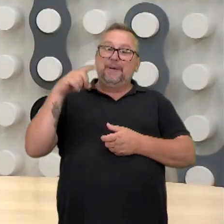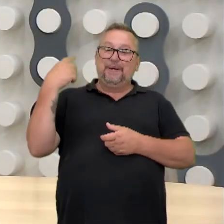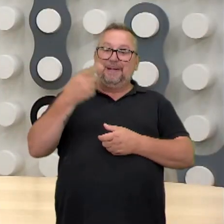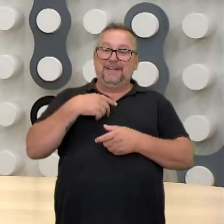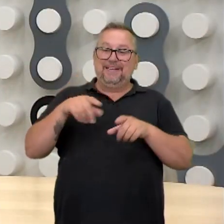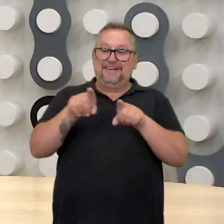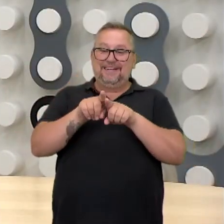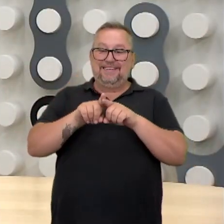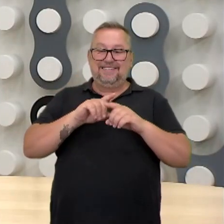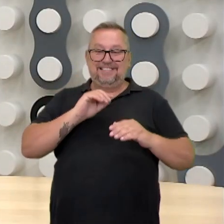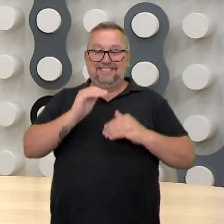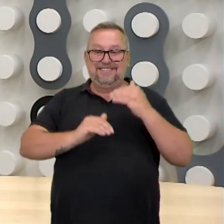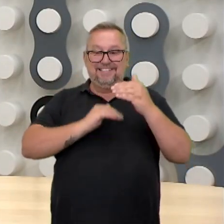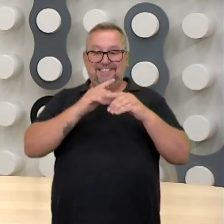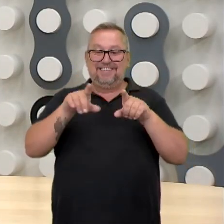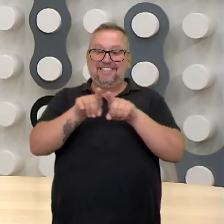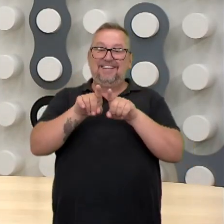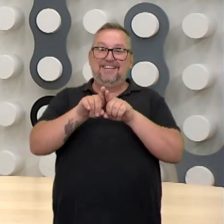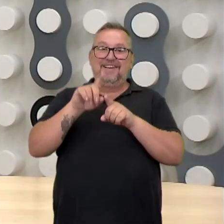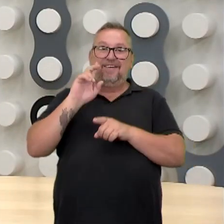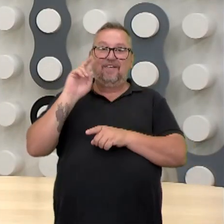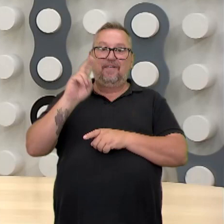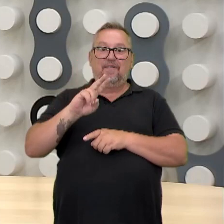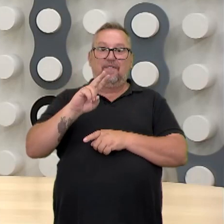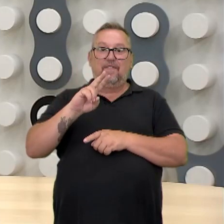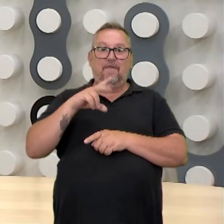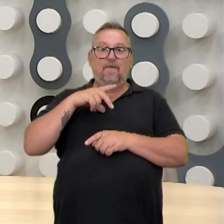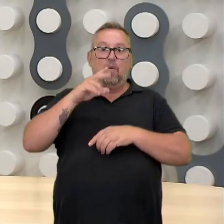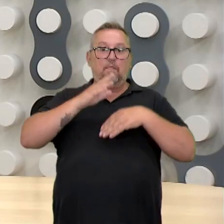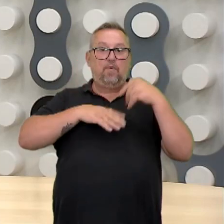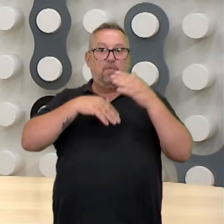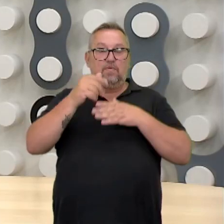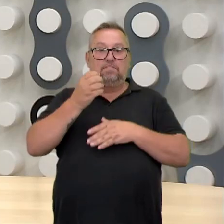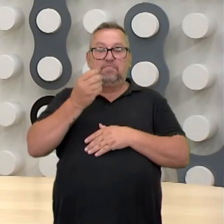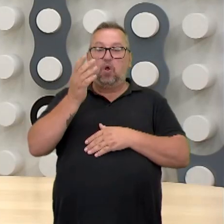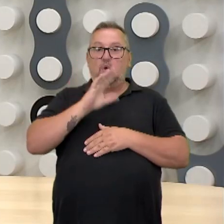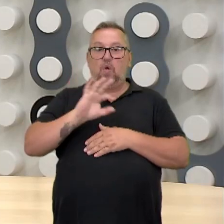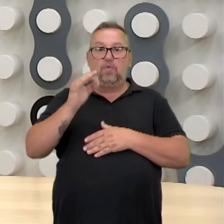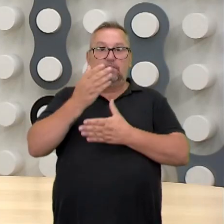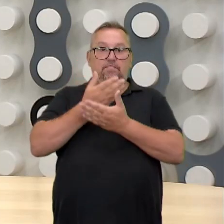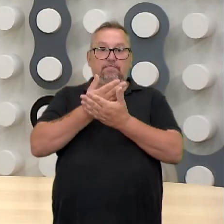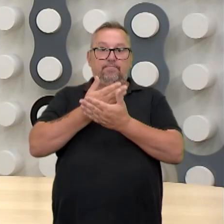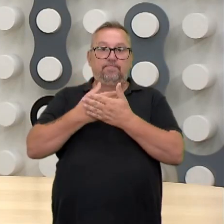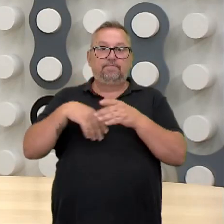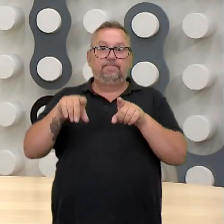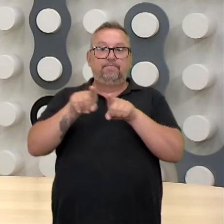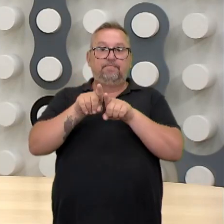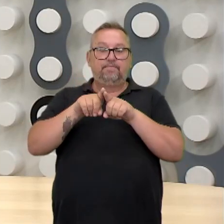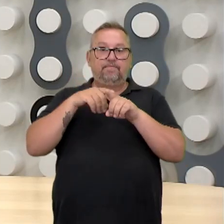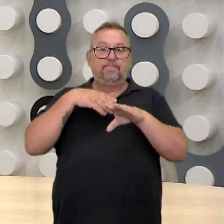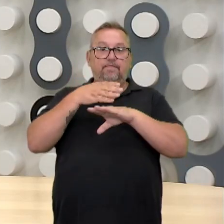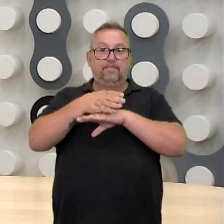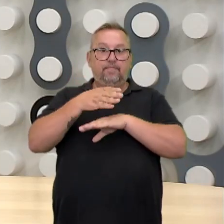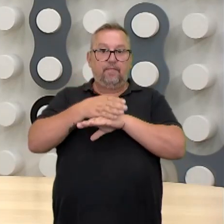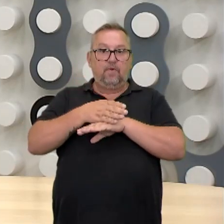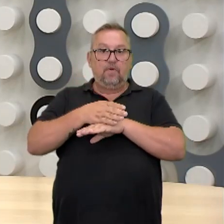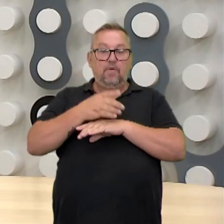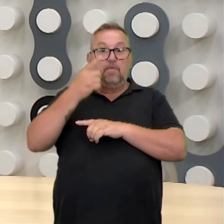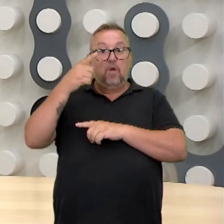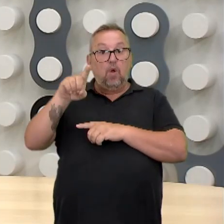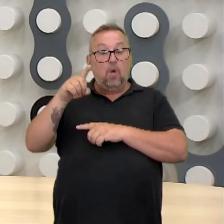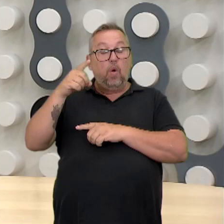no desenvolvimento 3, né? Começamos com a introdução, né? 2 aulas, então já estamos aí entrando aí na penúltima